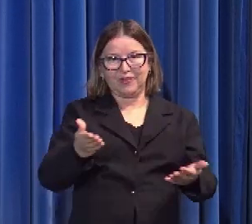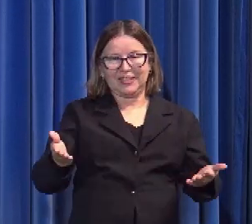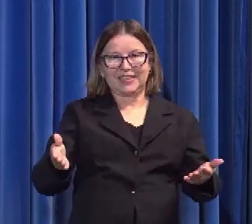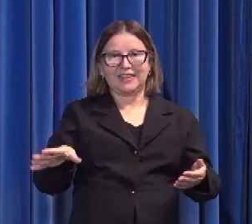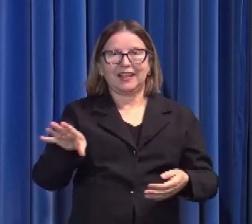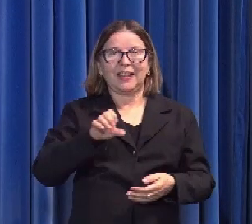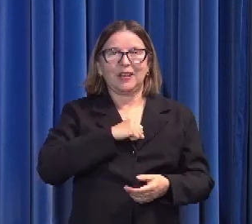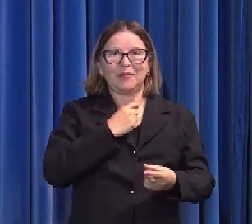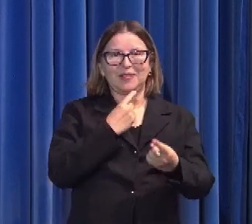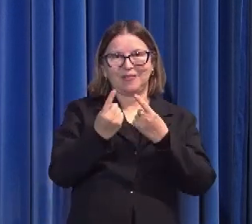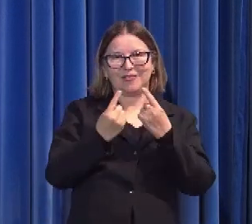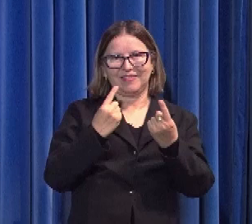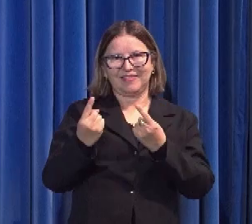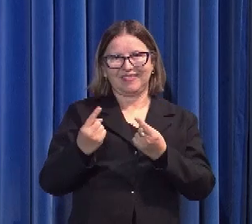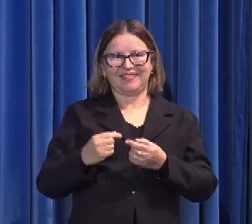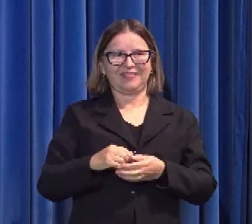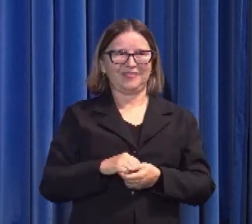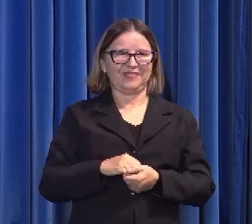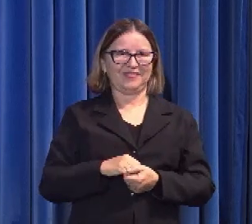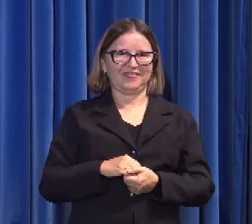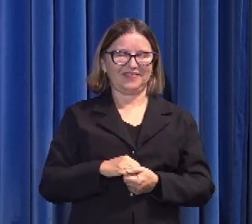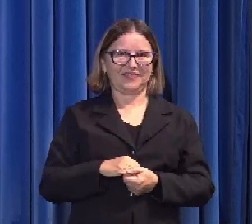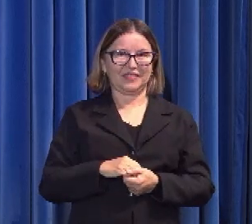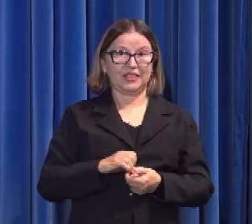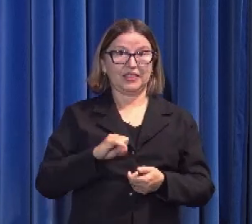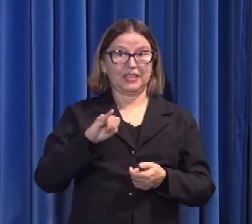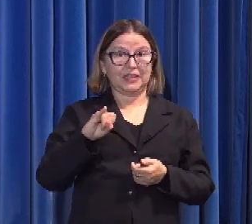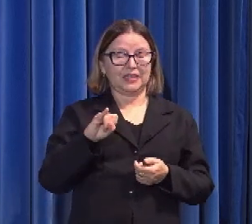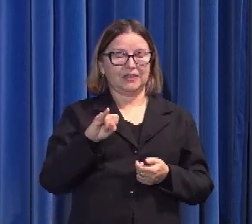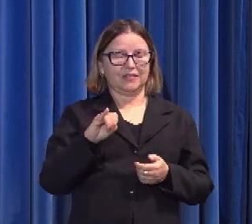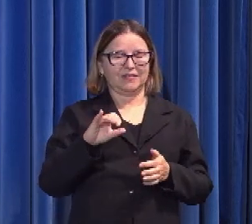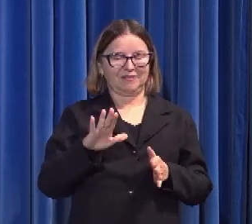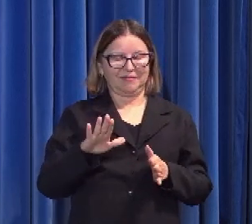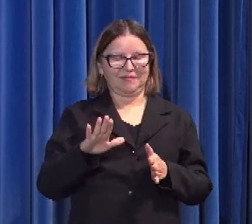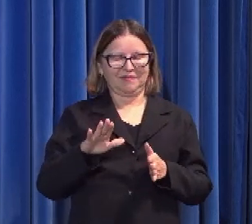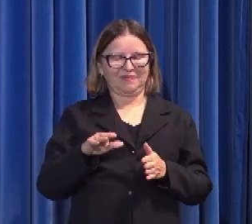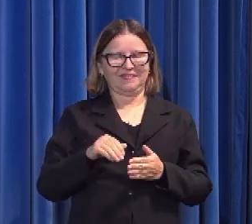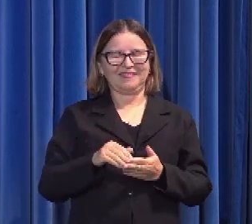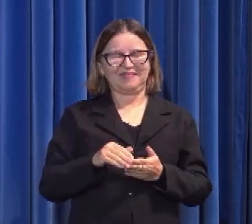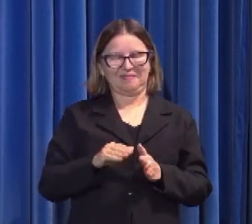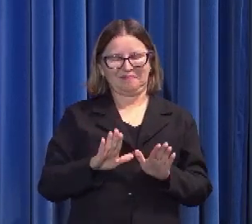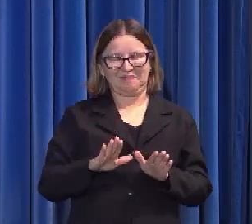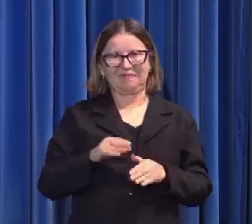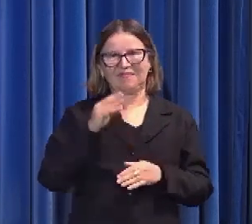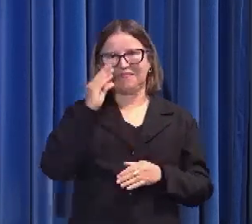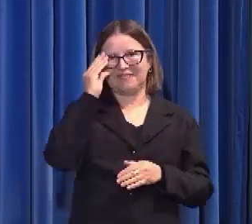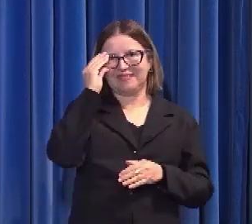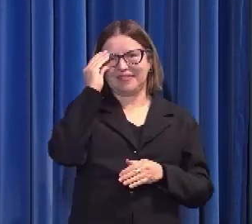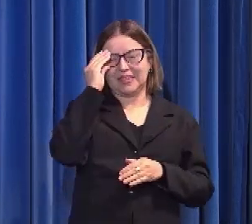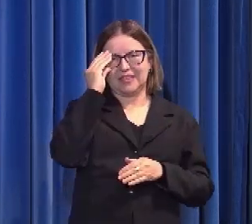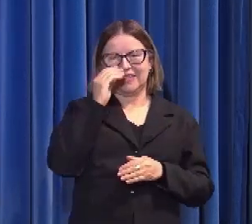aos outros E se o mundo vos odeia até aí ó